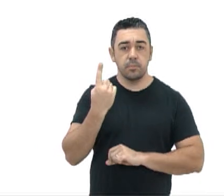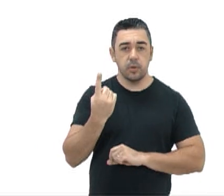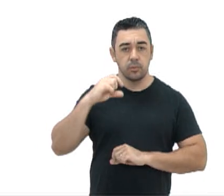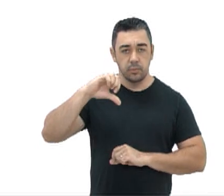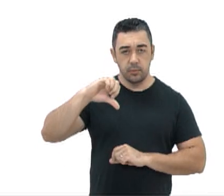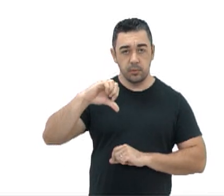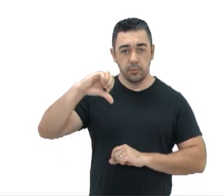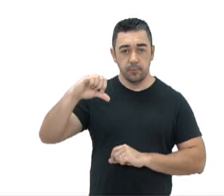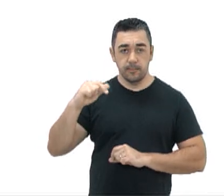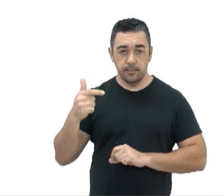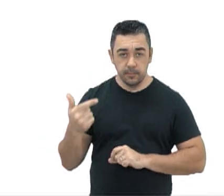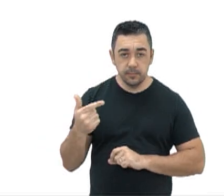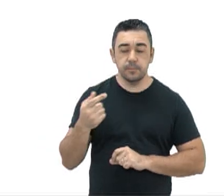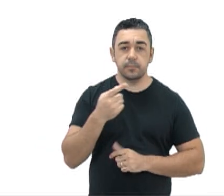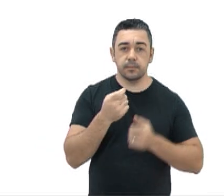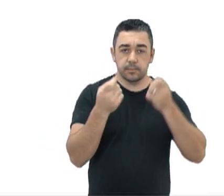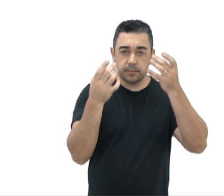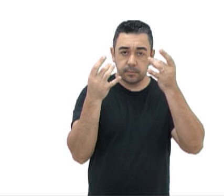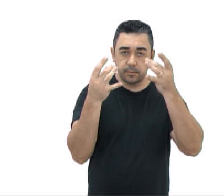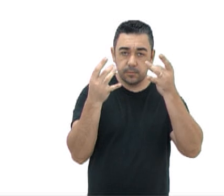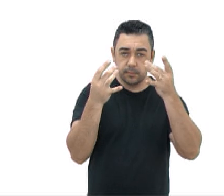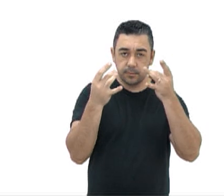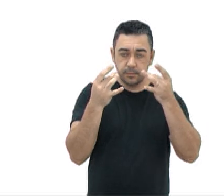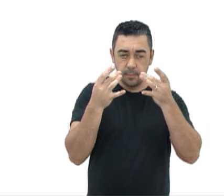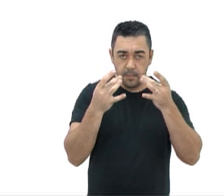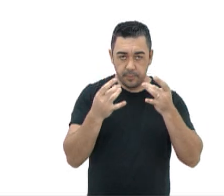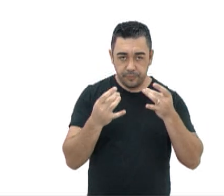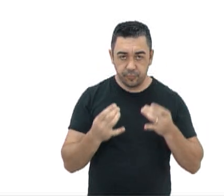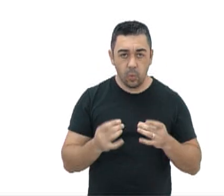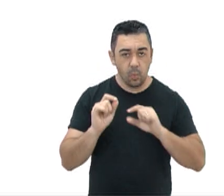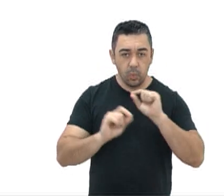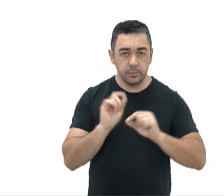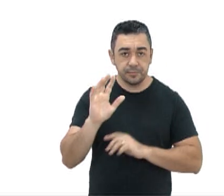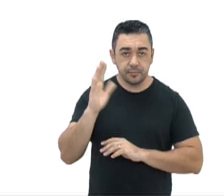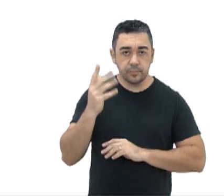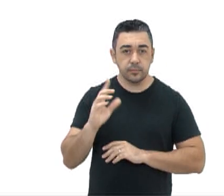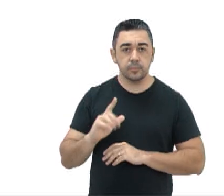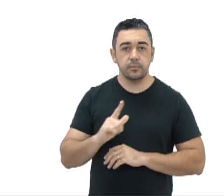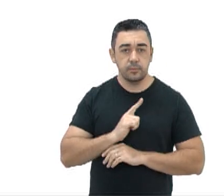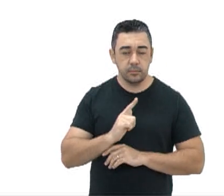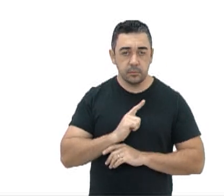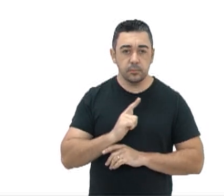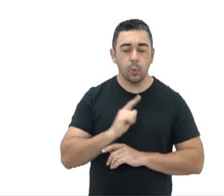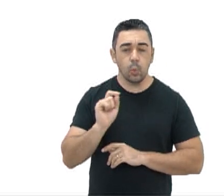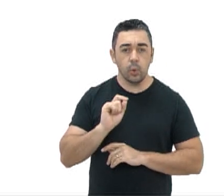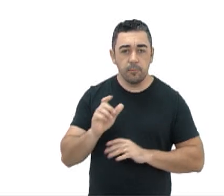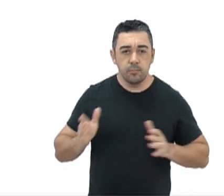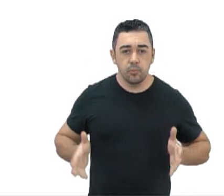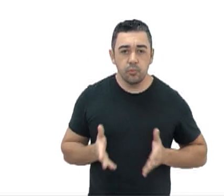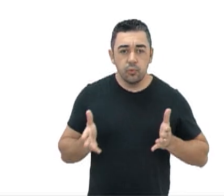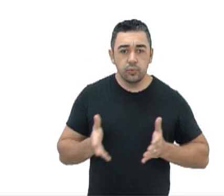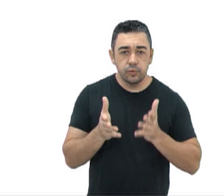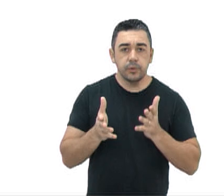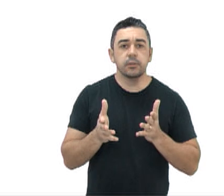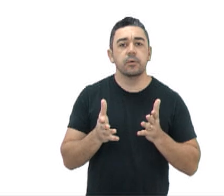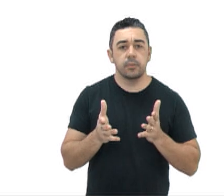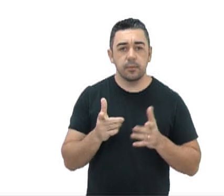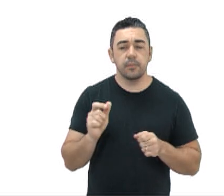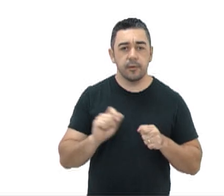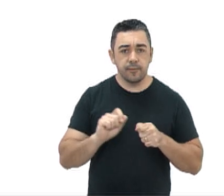1892, no qual ele descreve parte de um episódio que viria a ser uma das motivações para